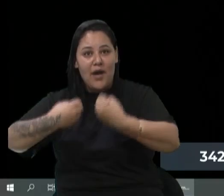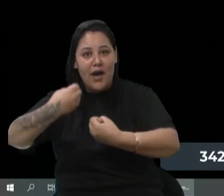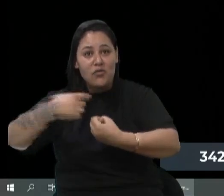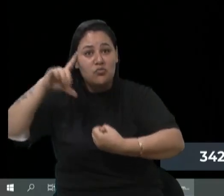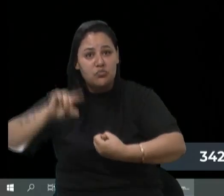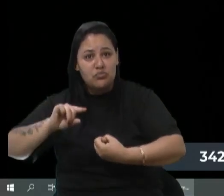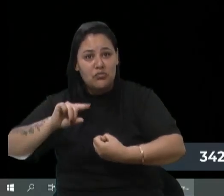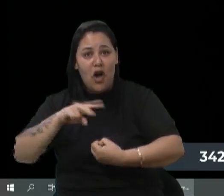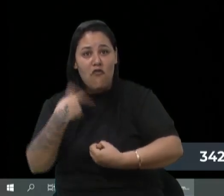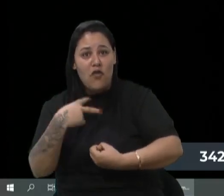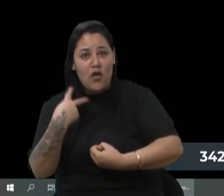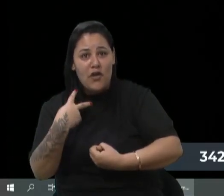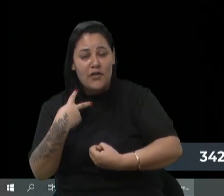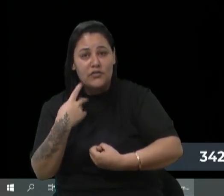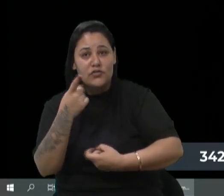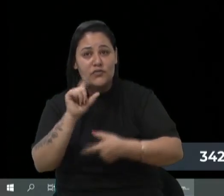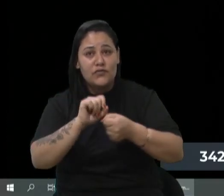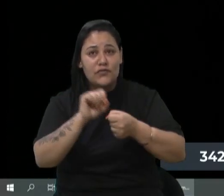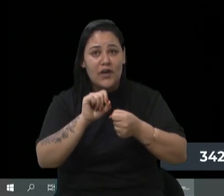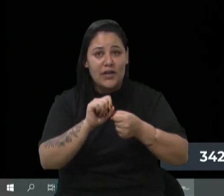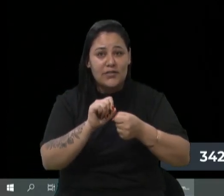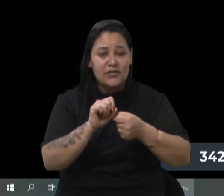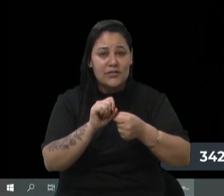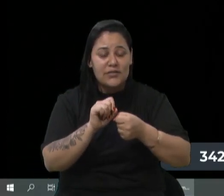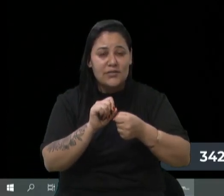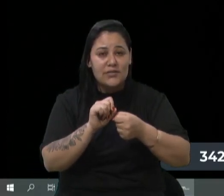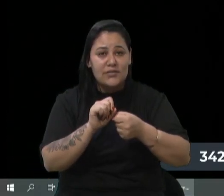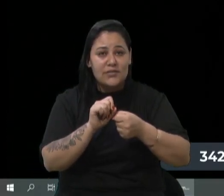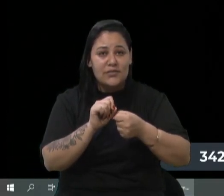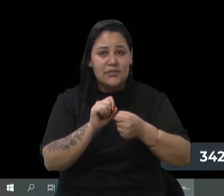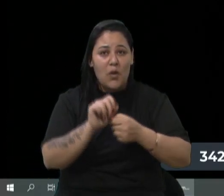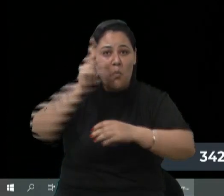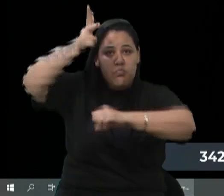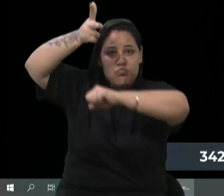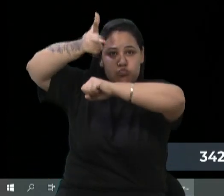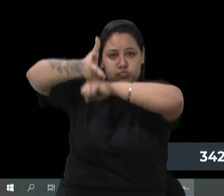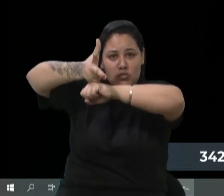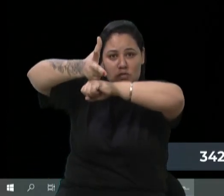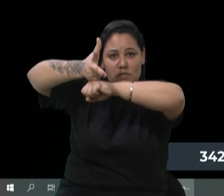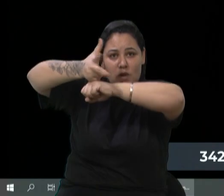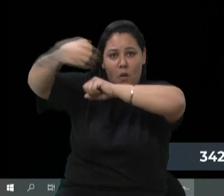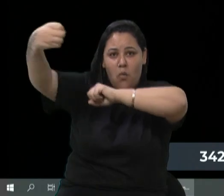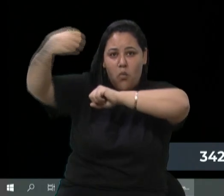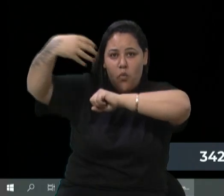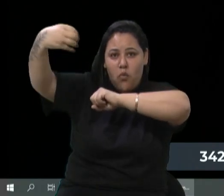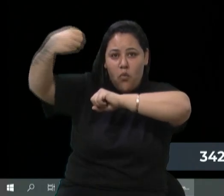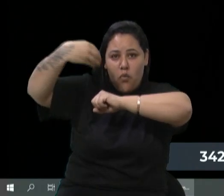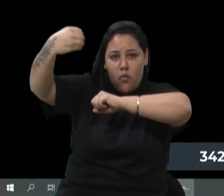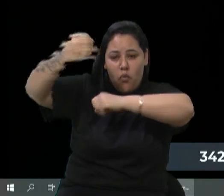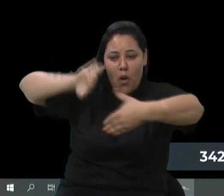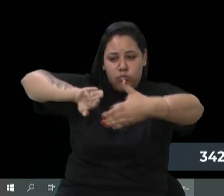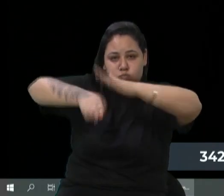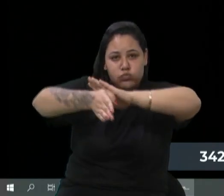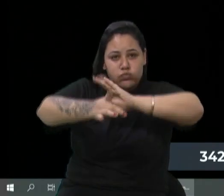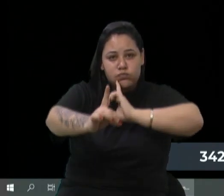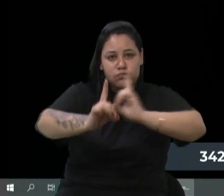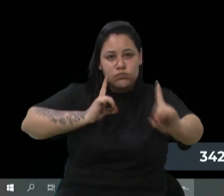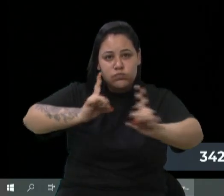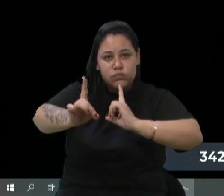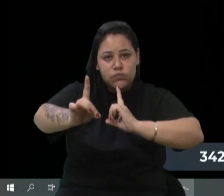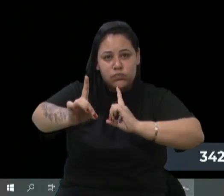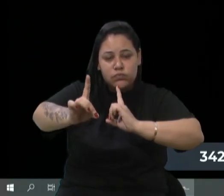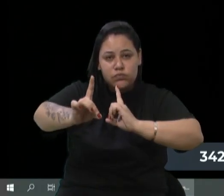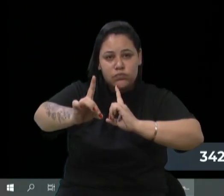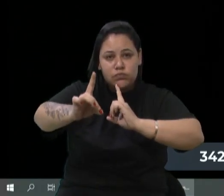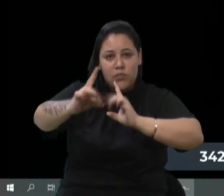velocidade. Funciona por meio de pórticos com câmeras e sensores instalados nas rodovias, que fazem a leitura da placa e do modelo